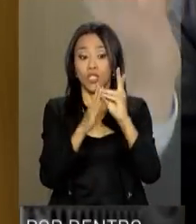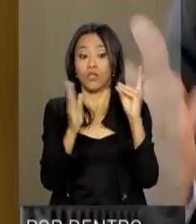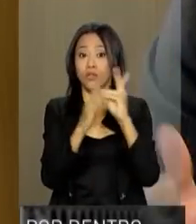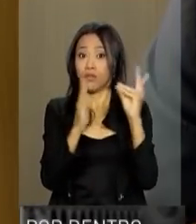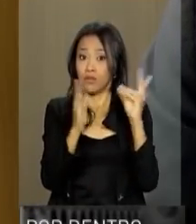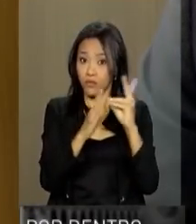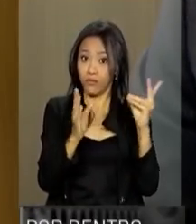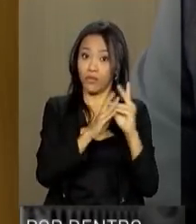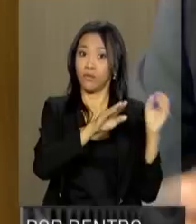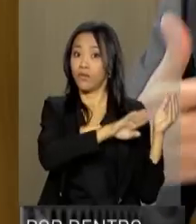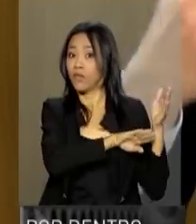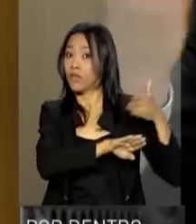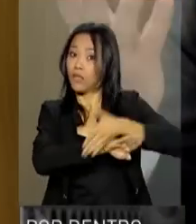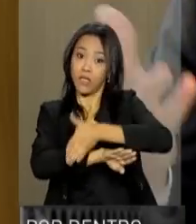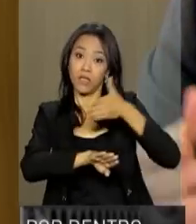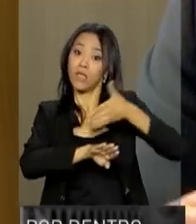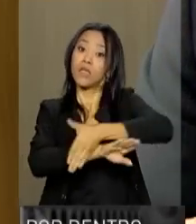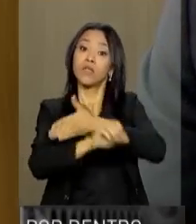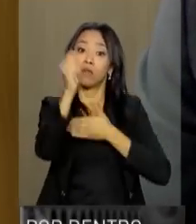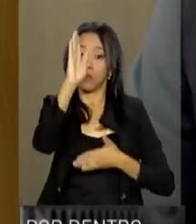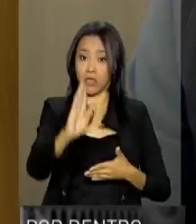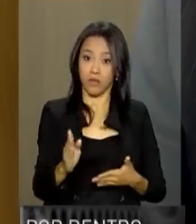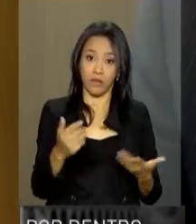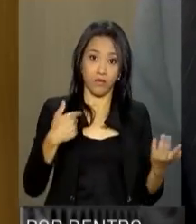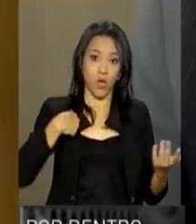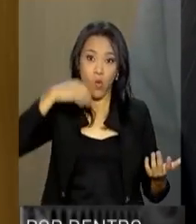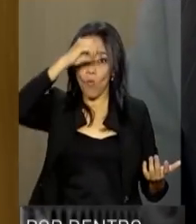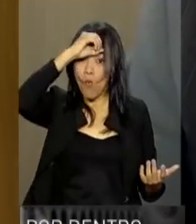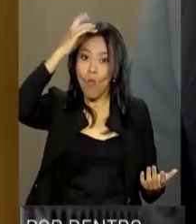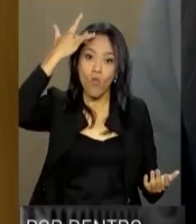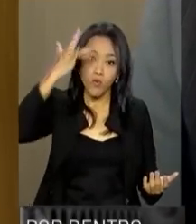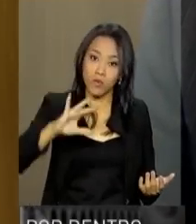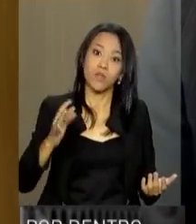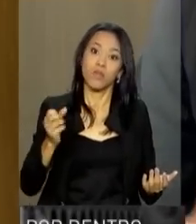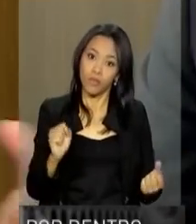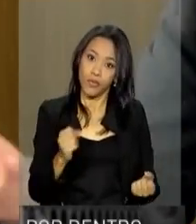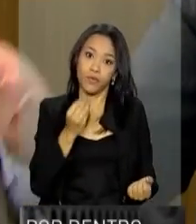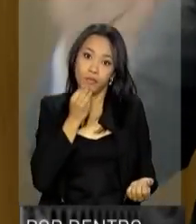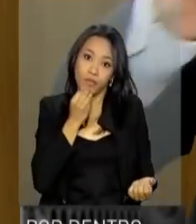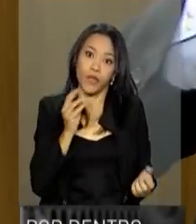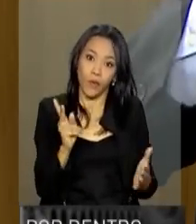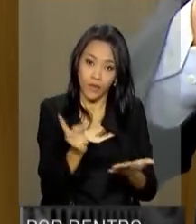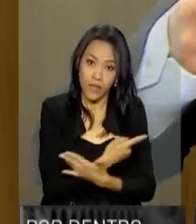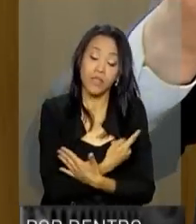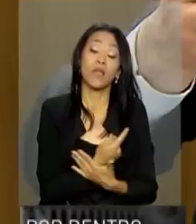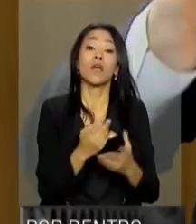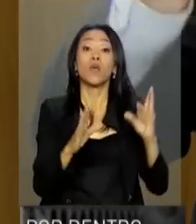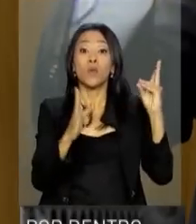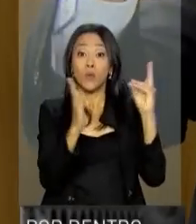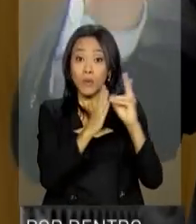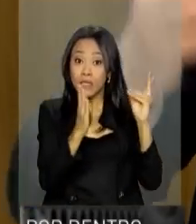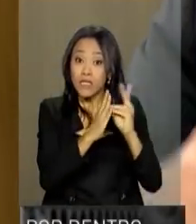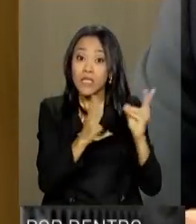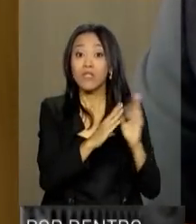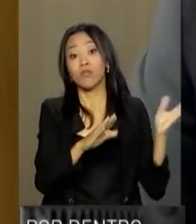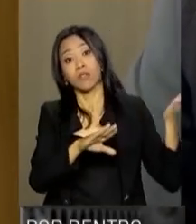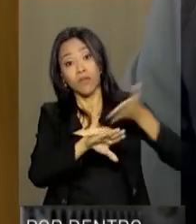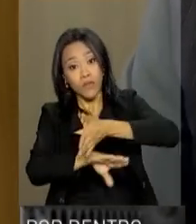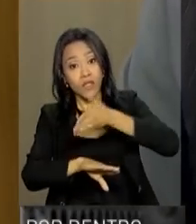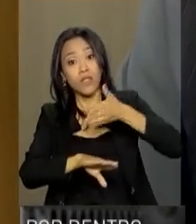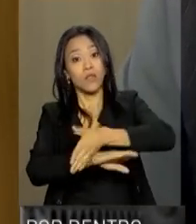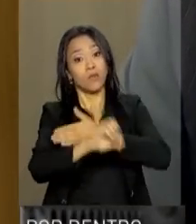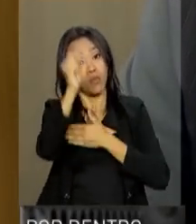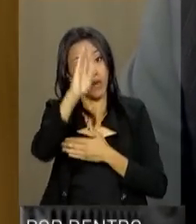história recente da américa latina que não sabia que tinha que podia acontecer isso os índios estão vindo para o lado de cá que não agüentam mais a situação